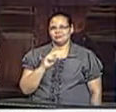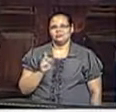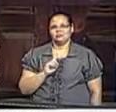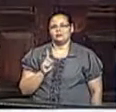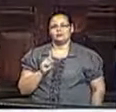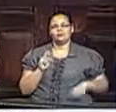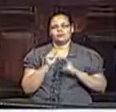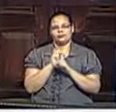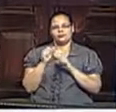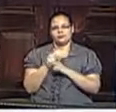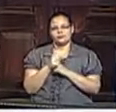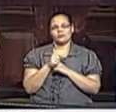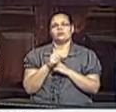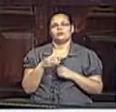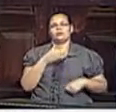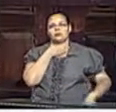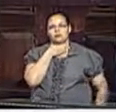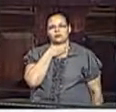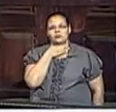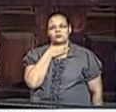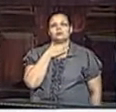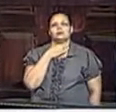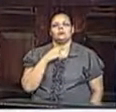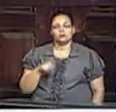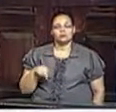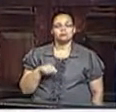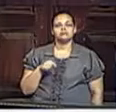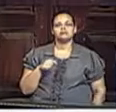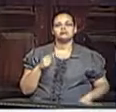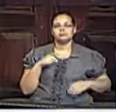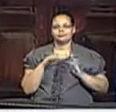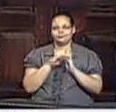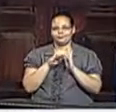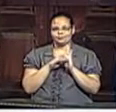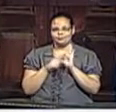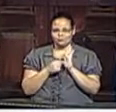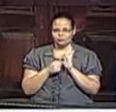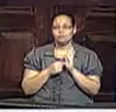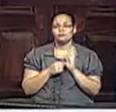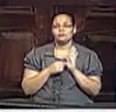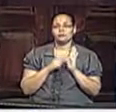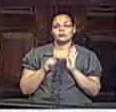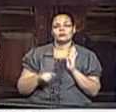sociedade, pela crise de credibilidade que vive, para trocar uma agenda desse tipo. E é